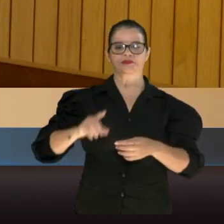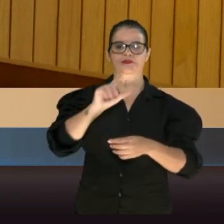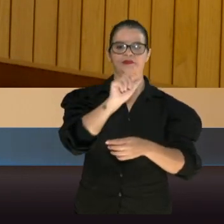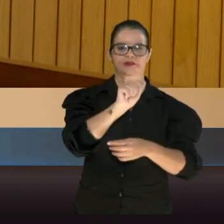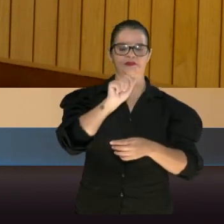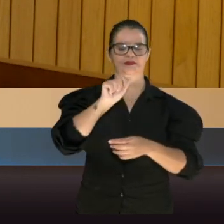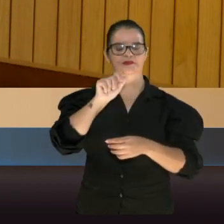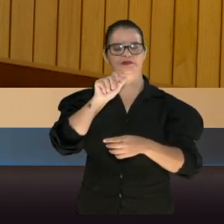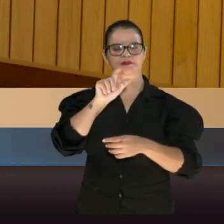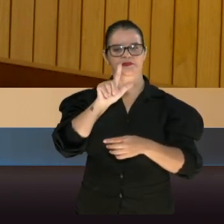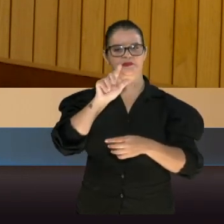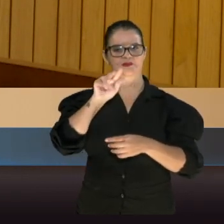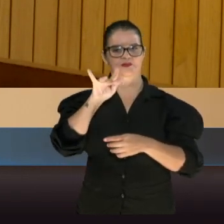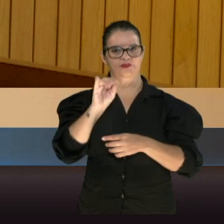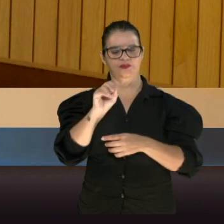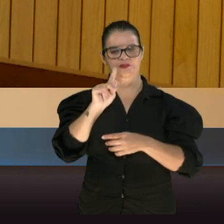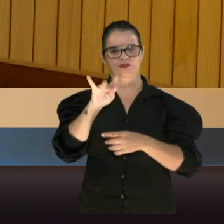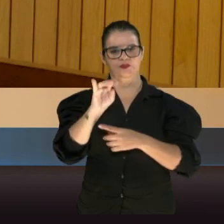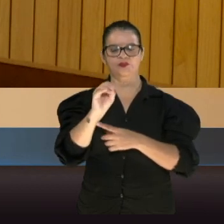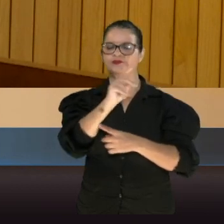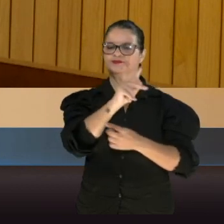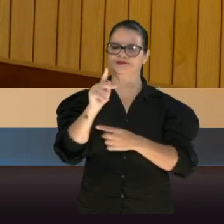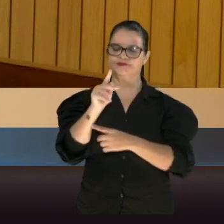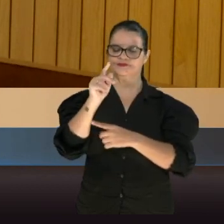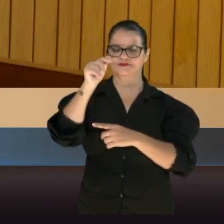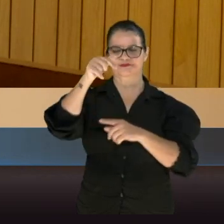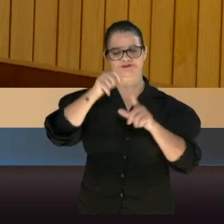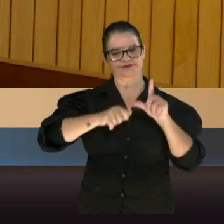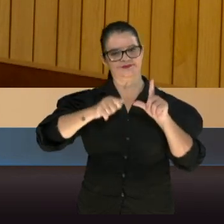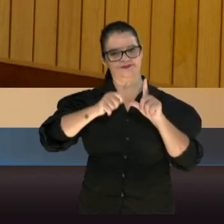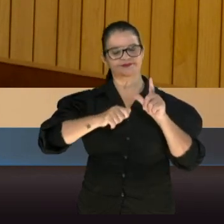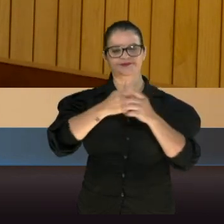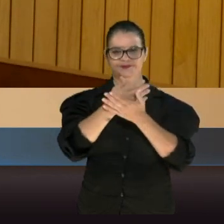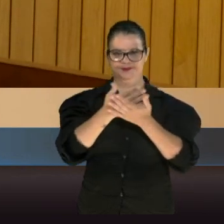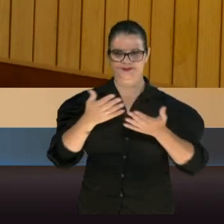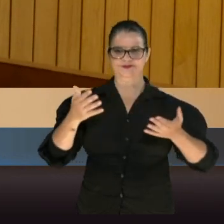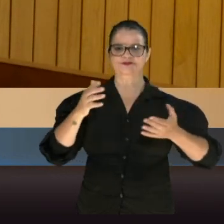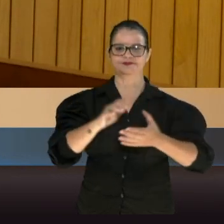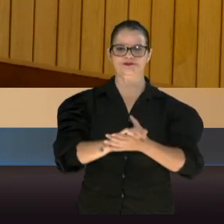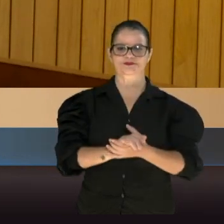Álvaro Porto, presidente deste Poder Legislativo.